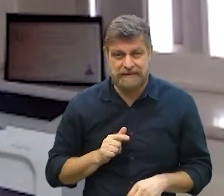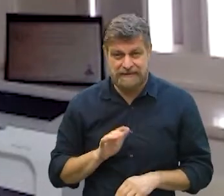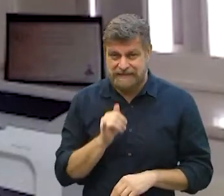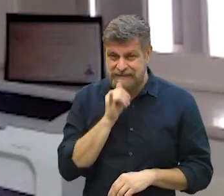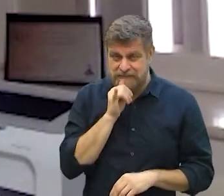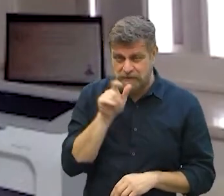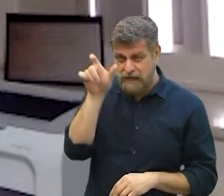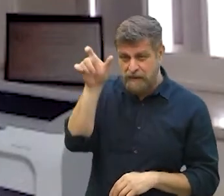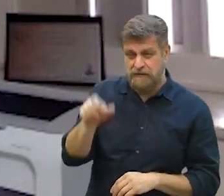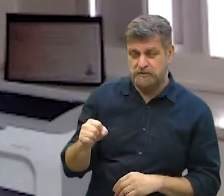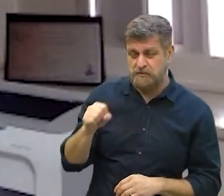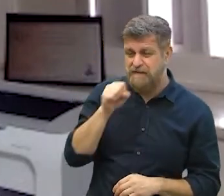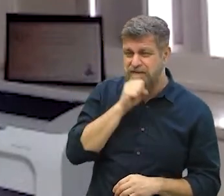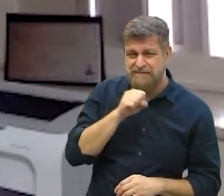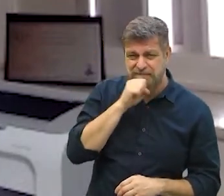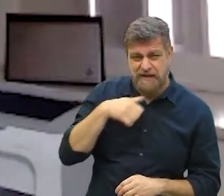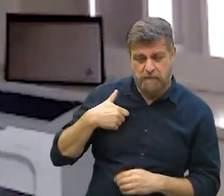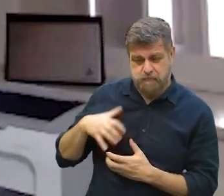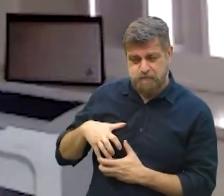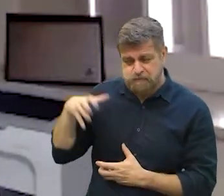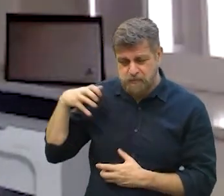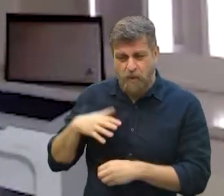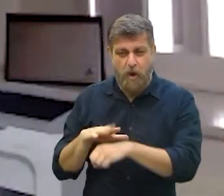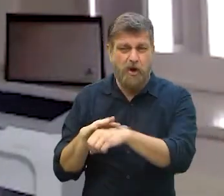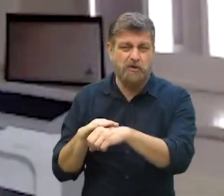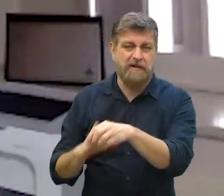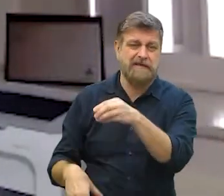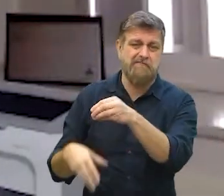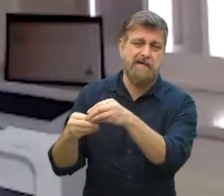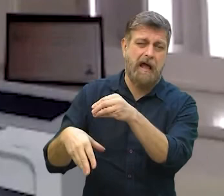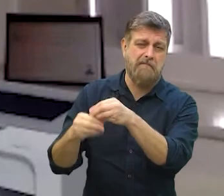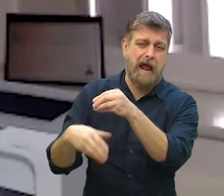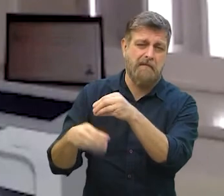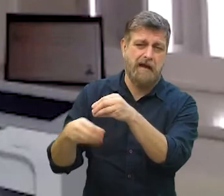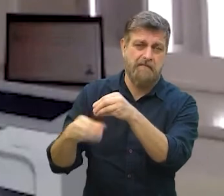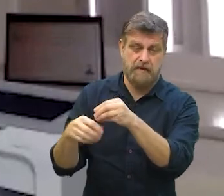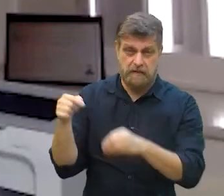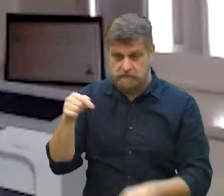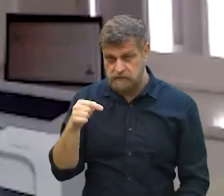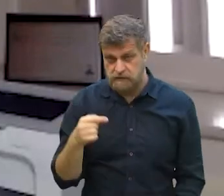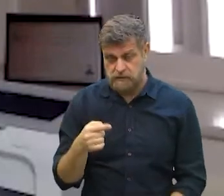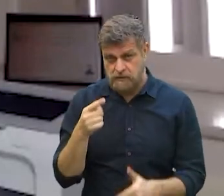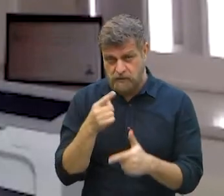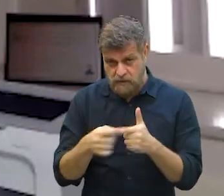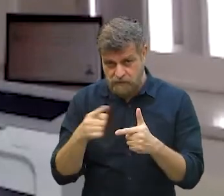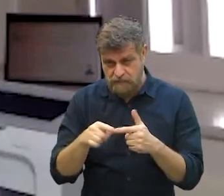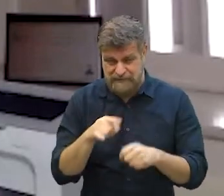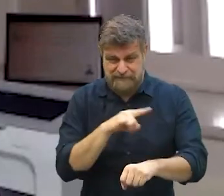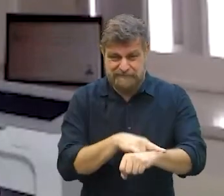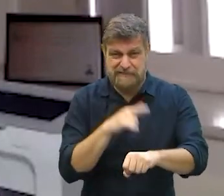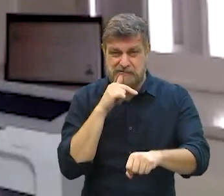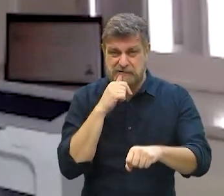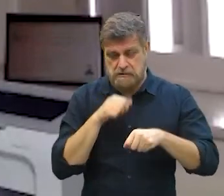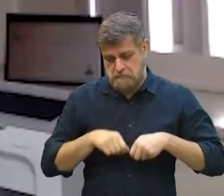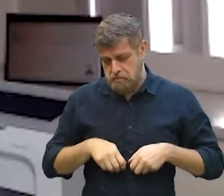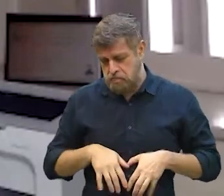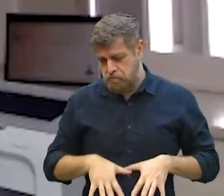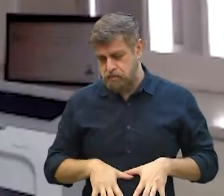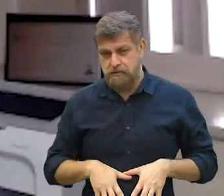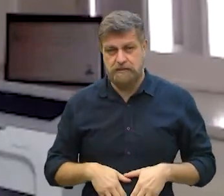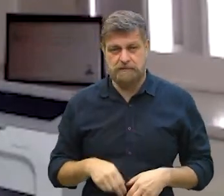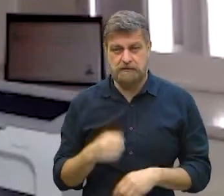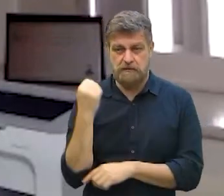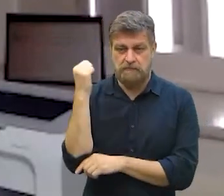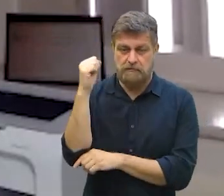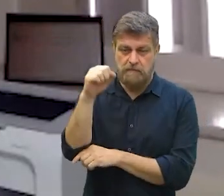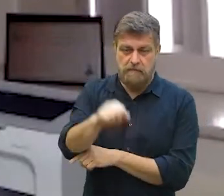Obviamente, se você tem um paciente mais idoso, com comorbidades, então esses problemas de incontinência, impotência, eles são